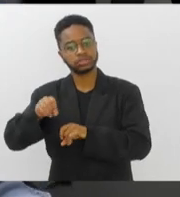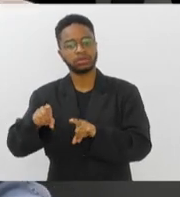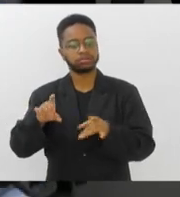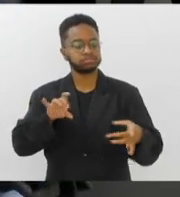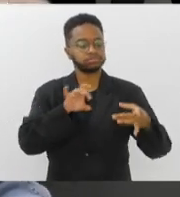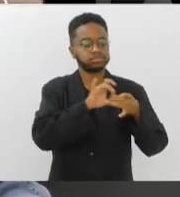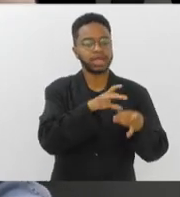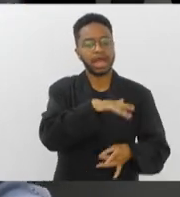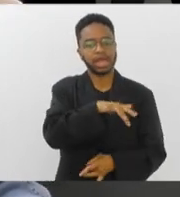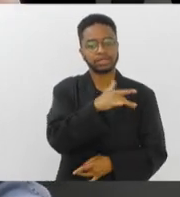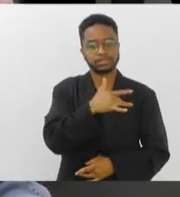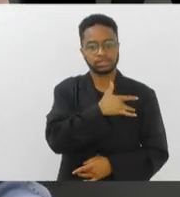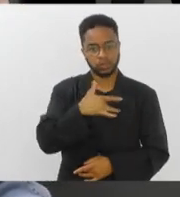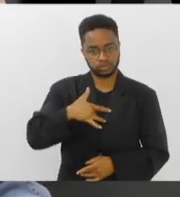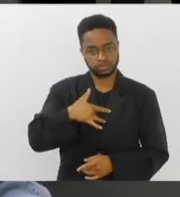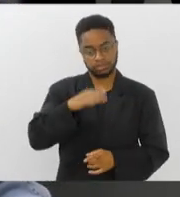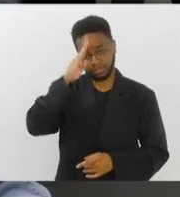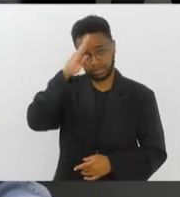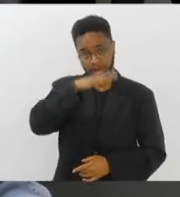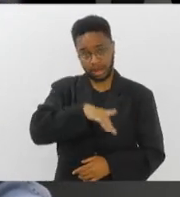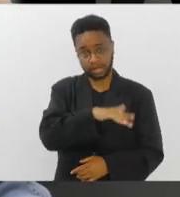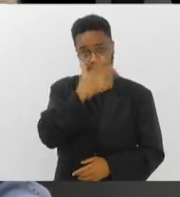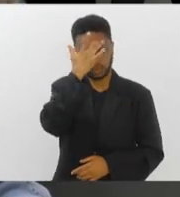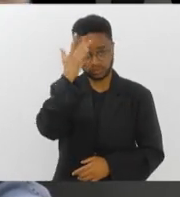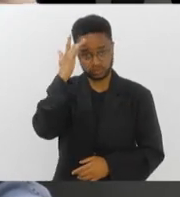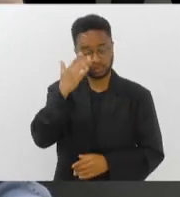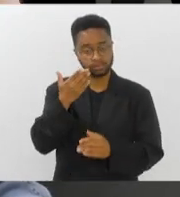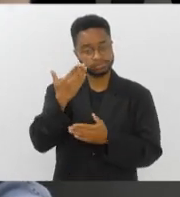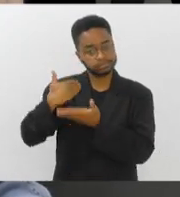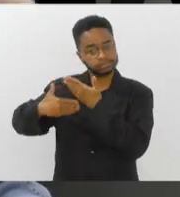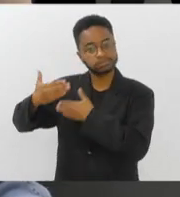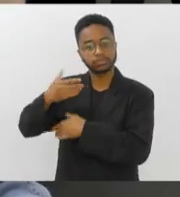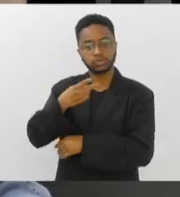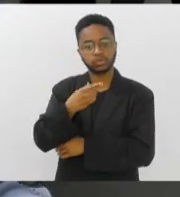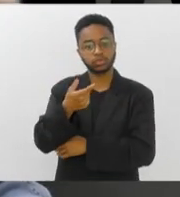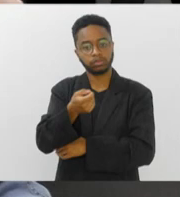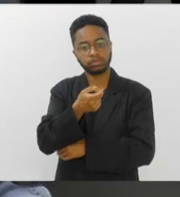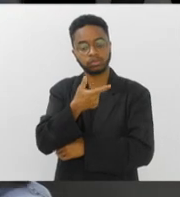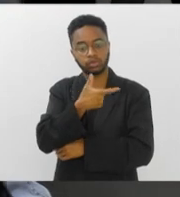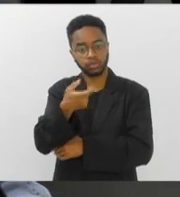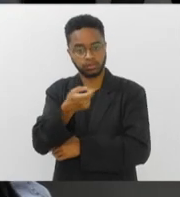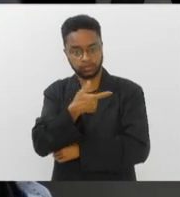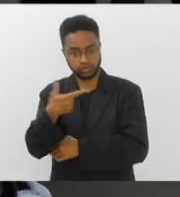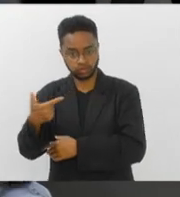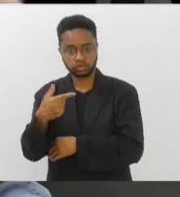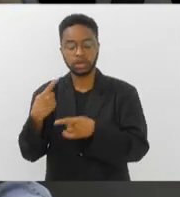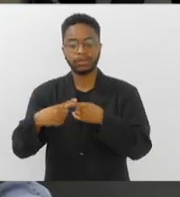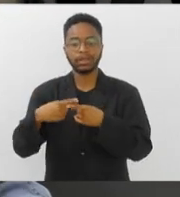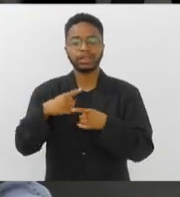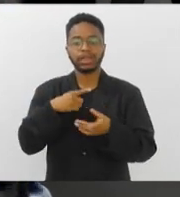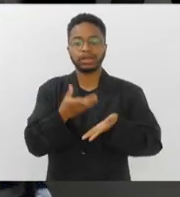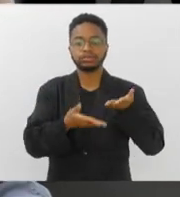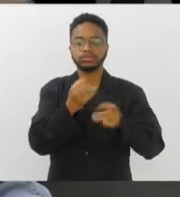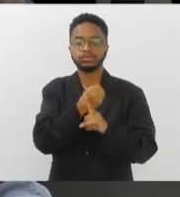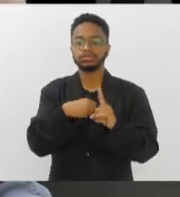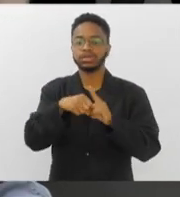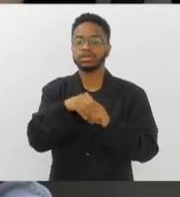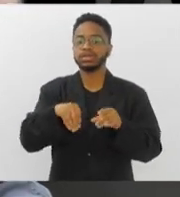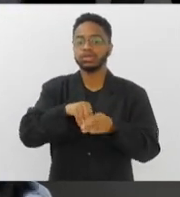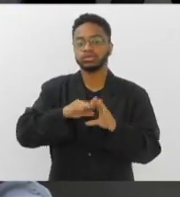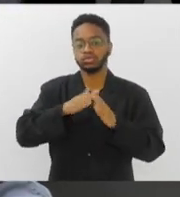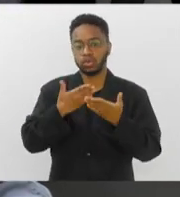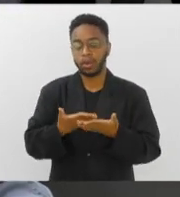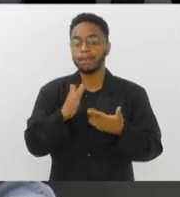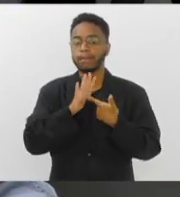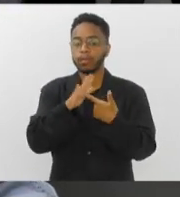rede de saúde mental, durante esse ano, 2022, quando os assistentes sociais estavam nas escolas, que mostrou a importância